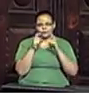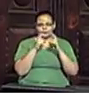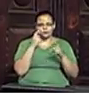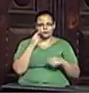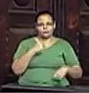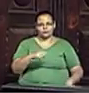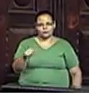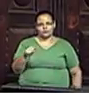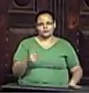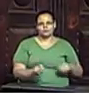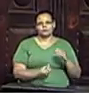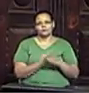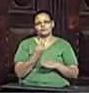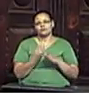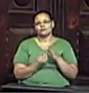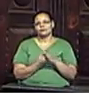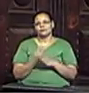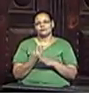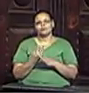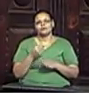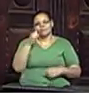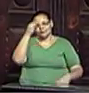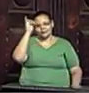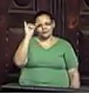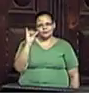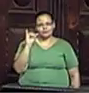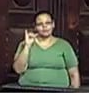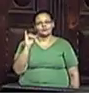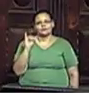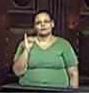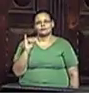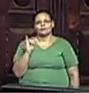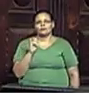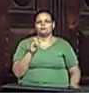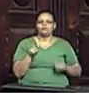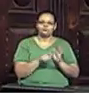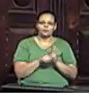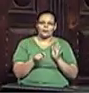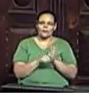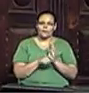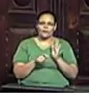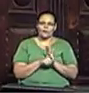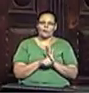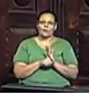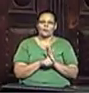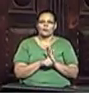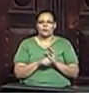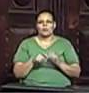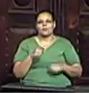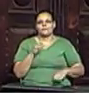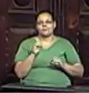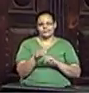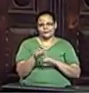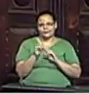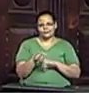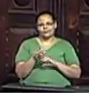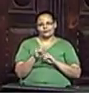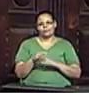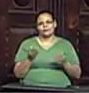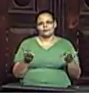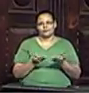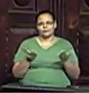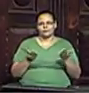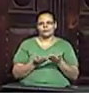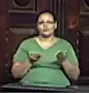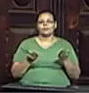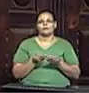semana, sobre a criação de núcleo de prevenção ao uso de drogas na rede estadual de educação, e esta de hoje,